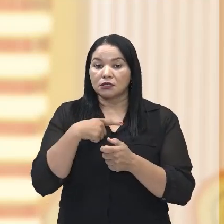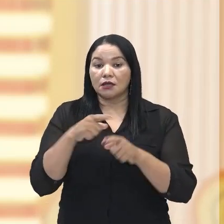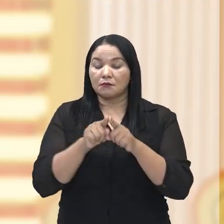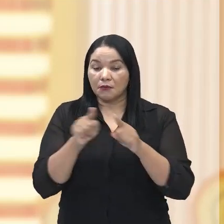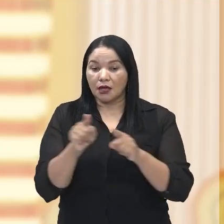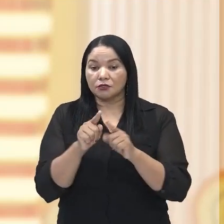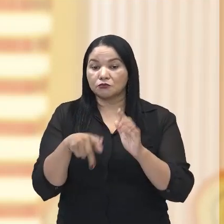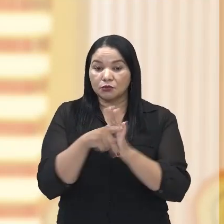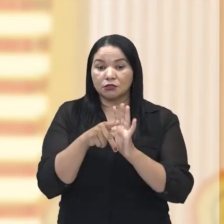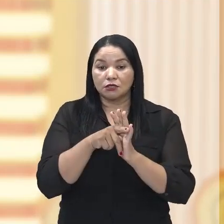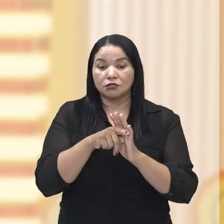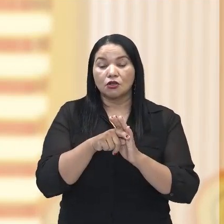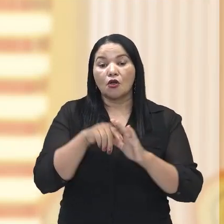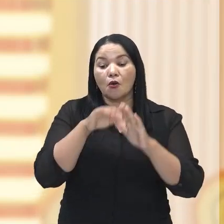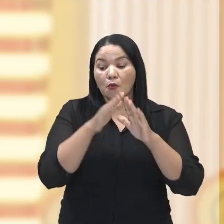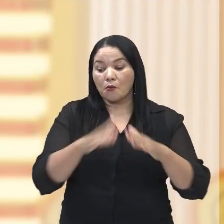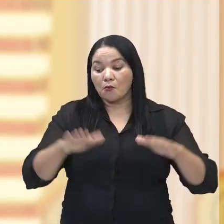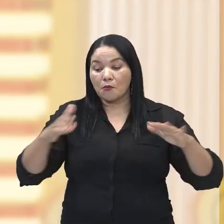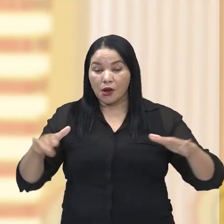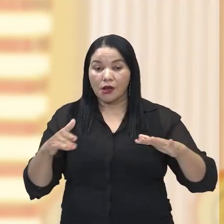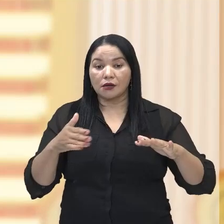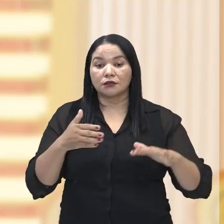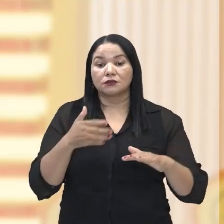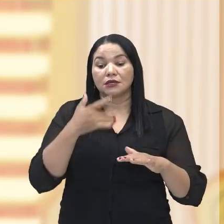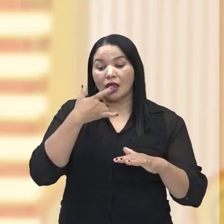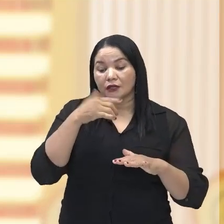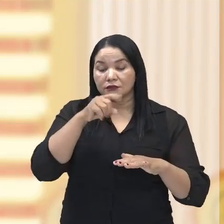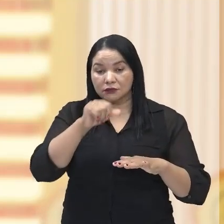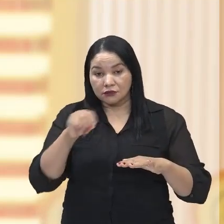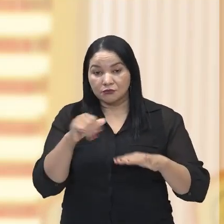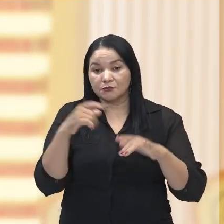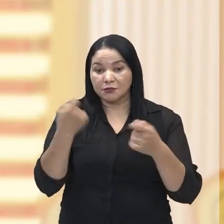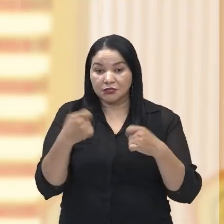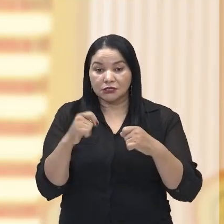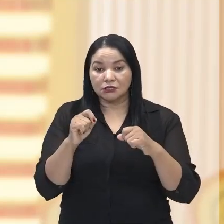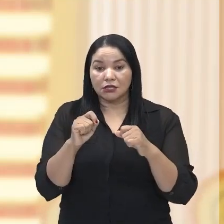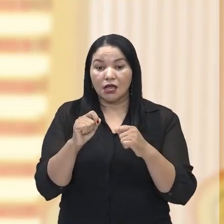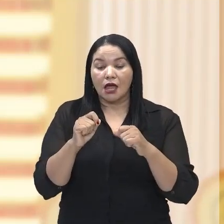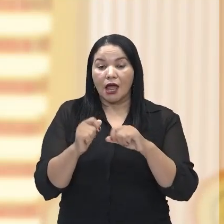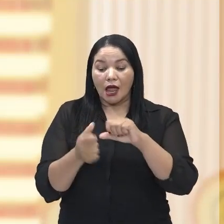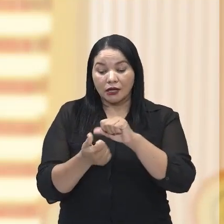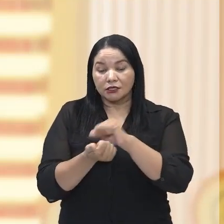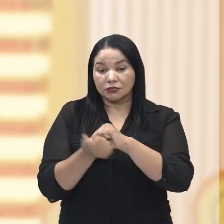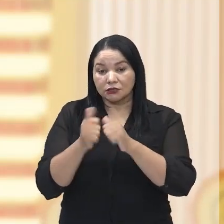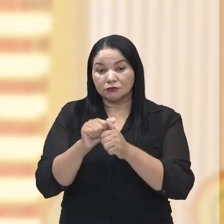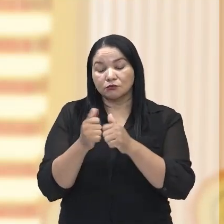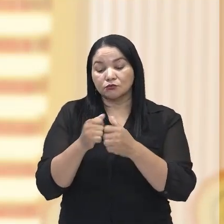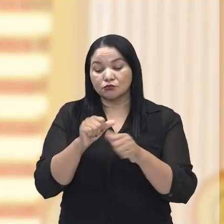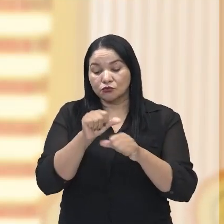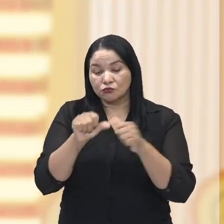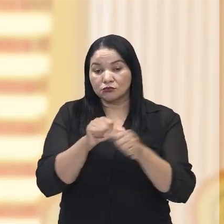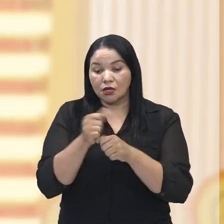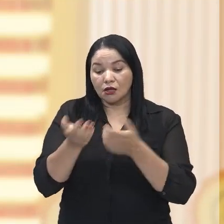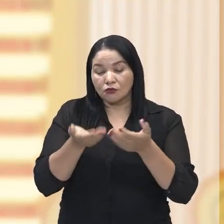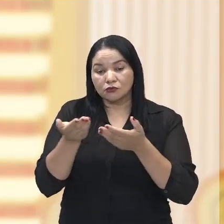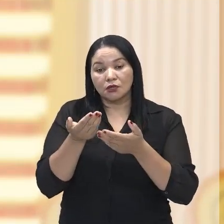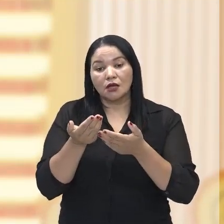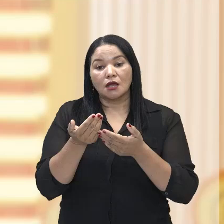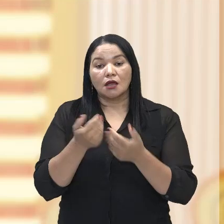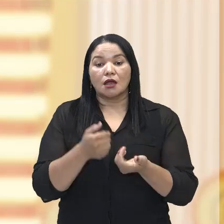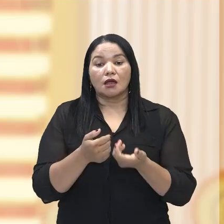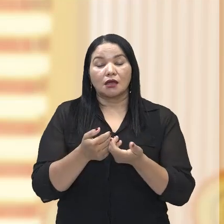mar, é água salgada. Ela precisa passar por um tratamento para que a gente possa beber. Não é um